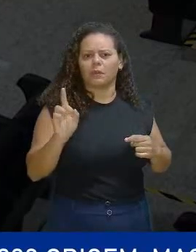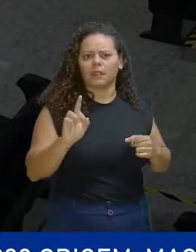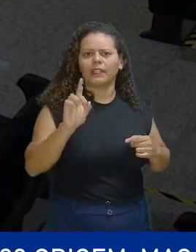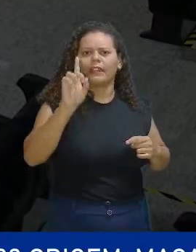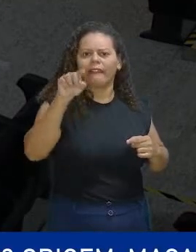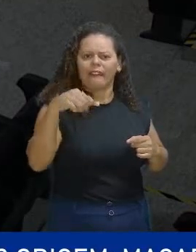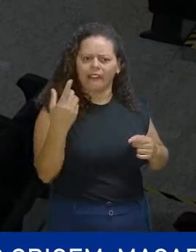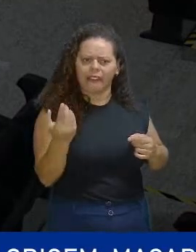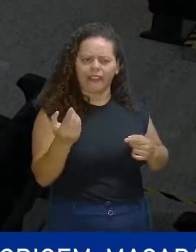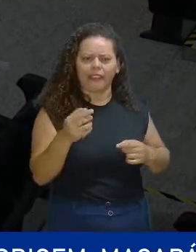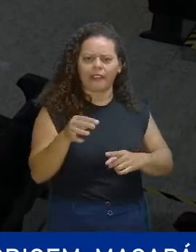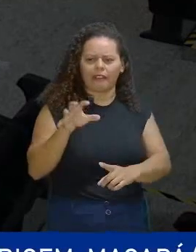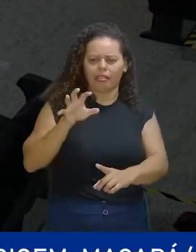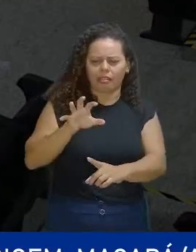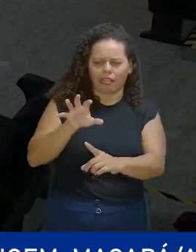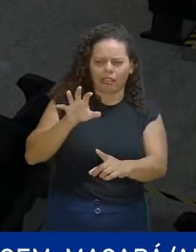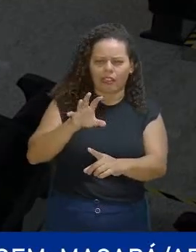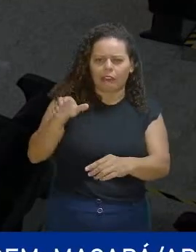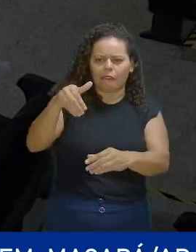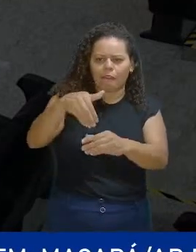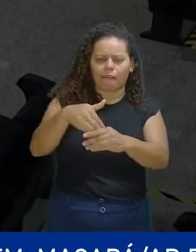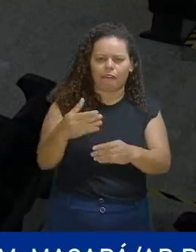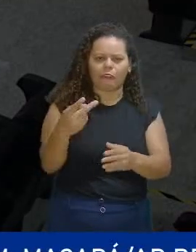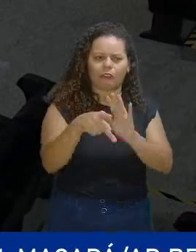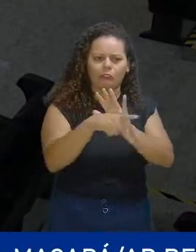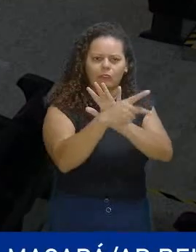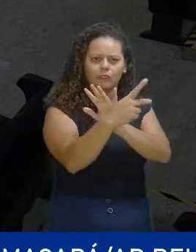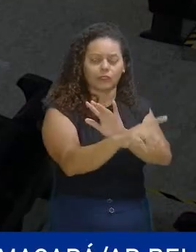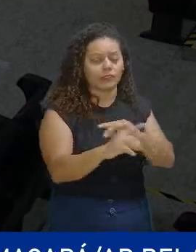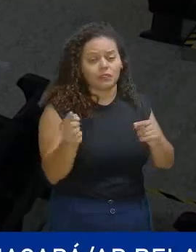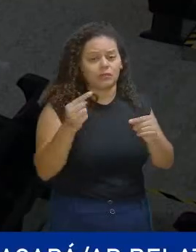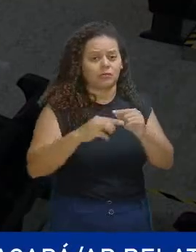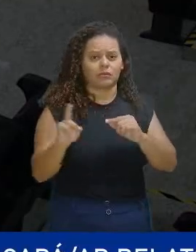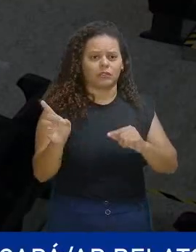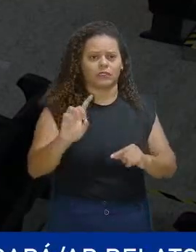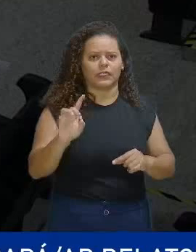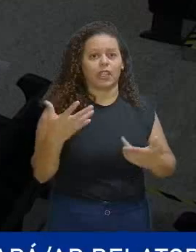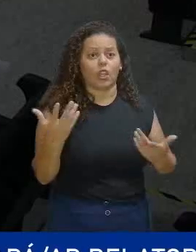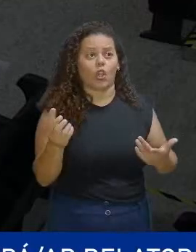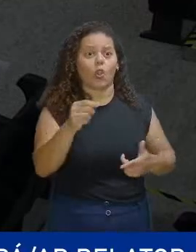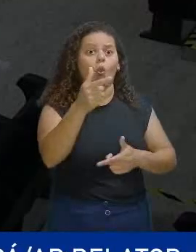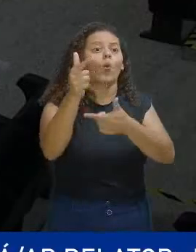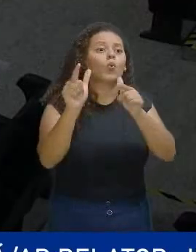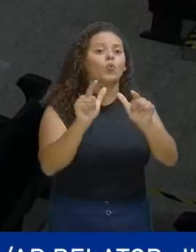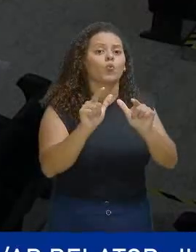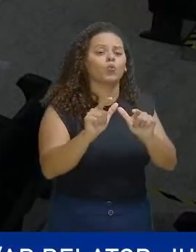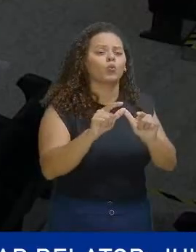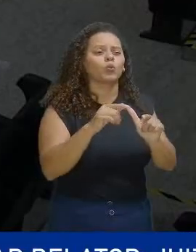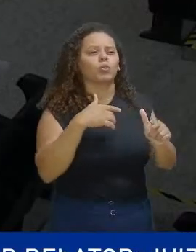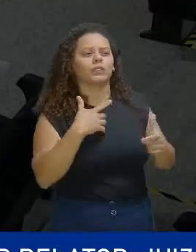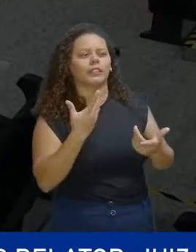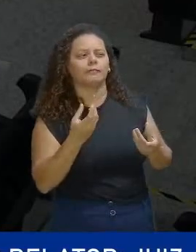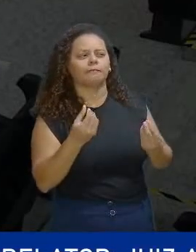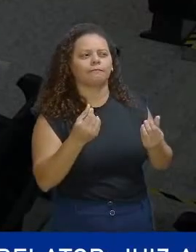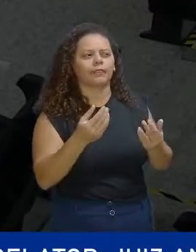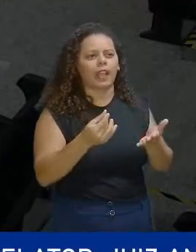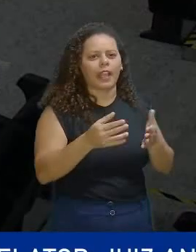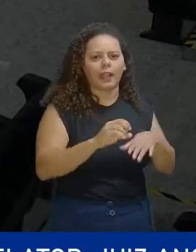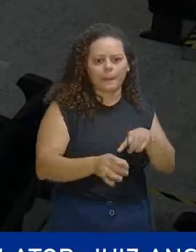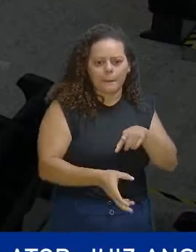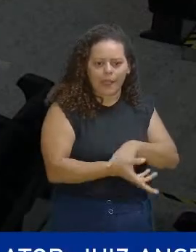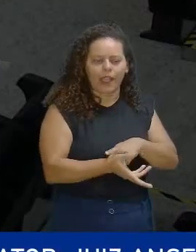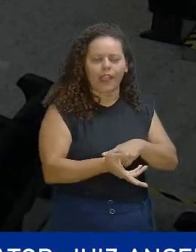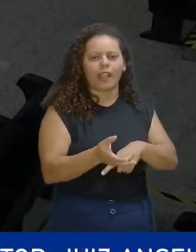exame. Ressalta-se que não há qualquer identificação precisa dos supostos fiscais mencionados, cujos depoimentos